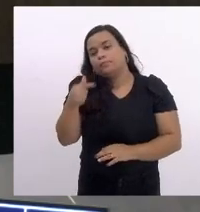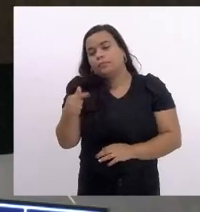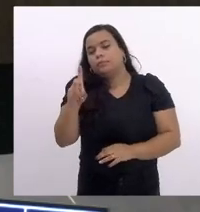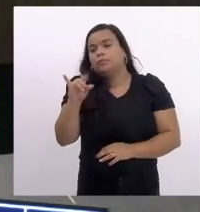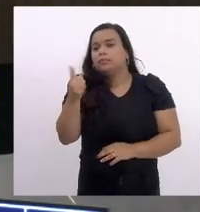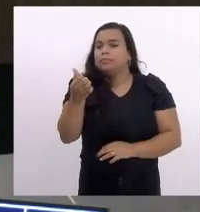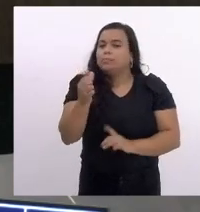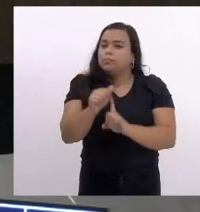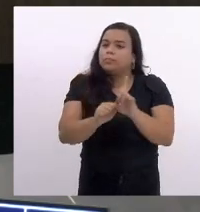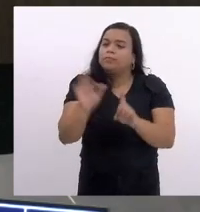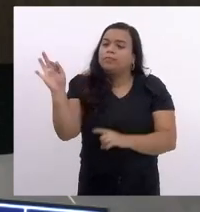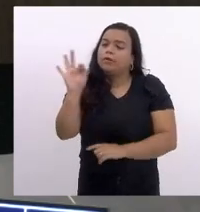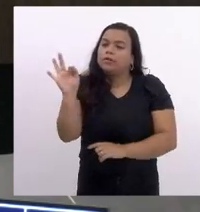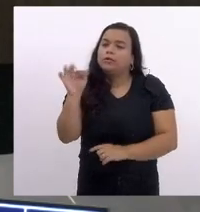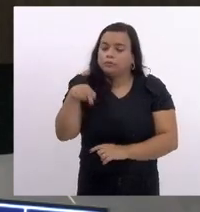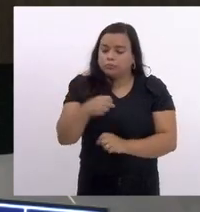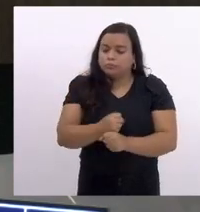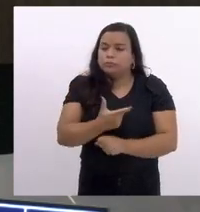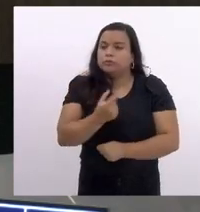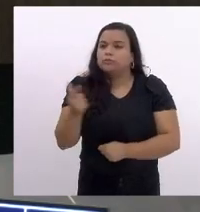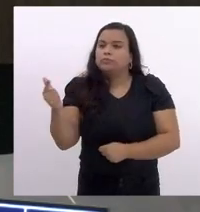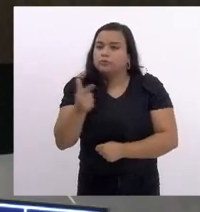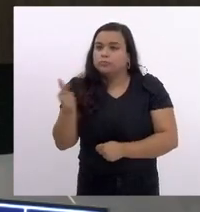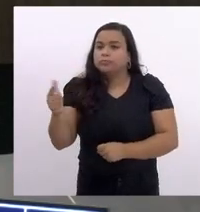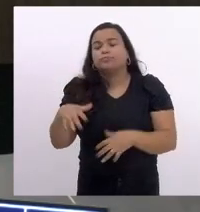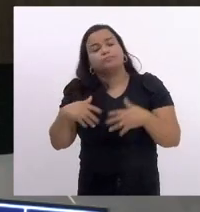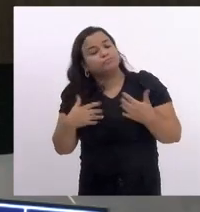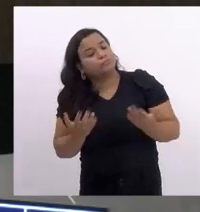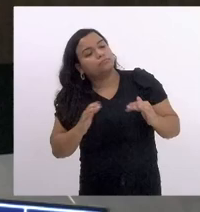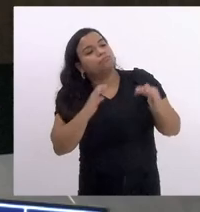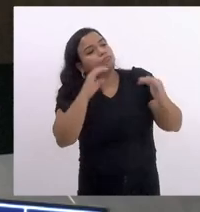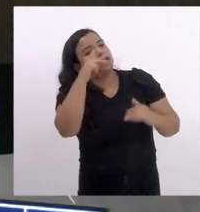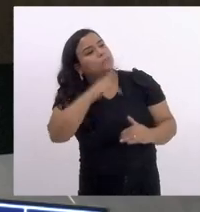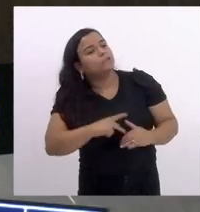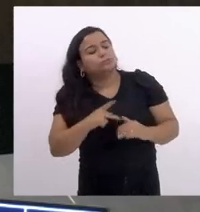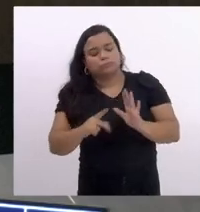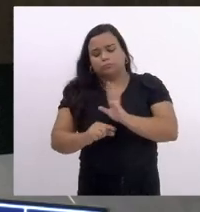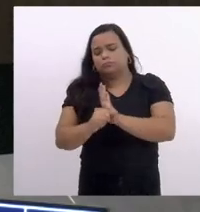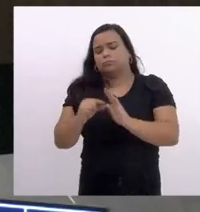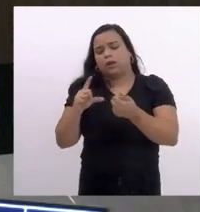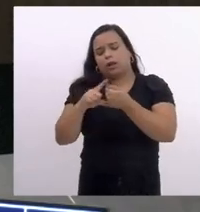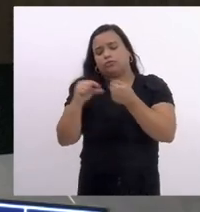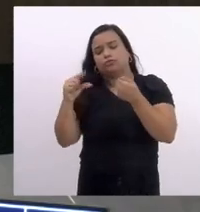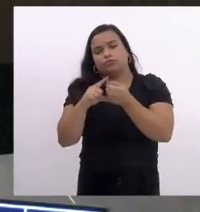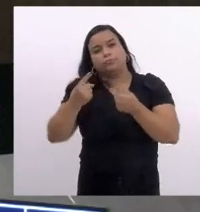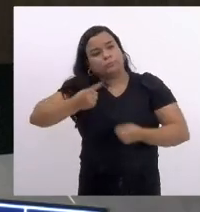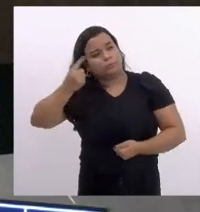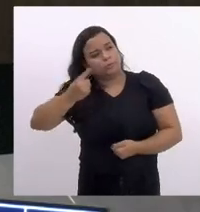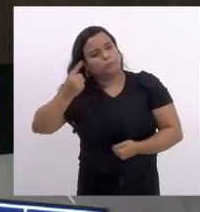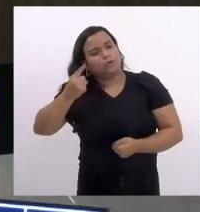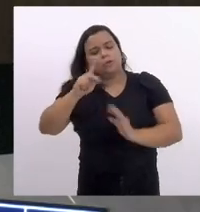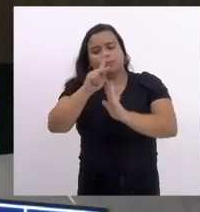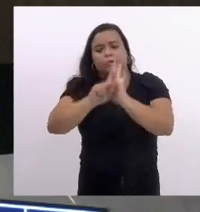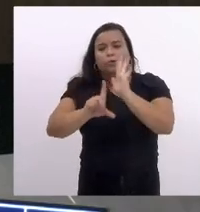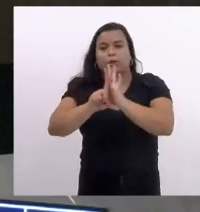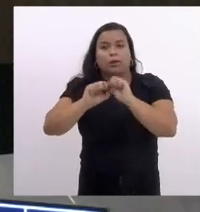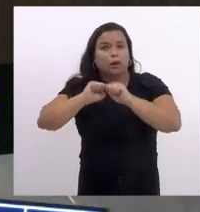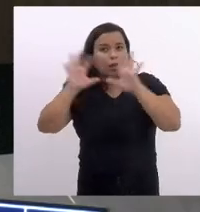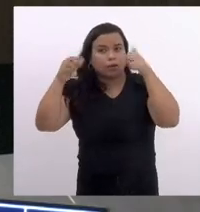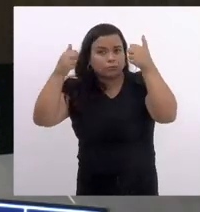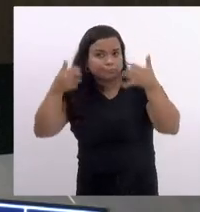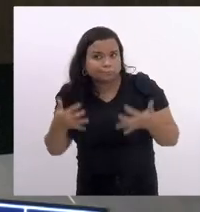22. Senhor presidente, no artigo 1º, o projeto de lei é claro.